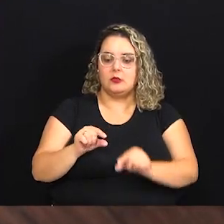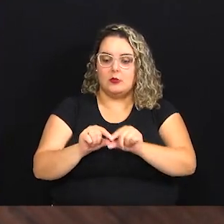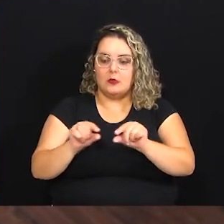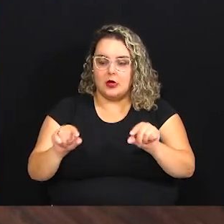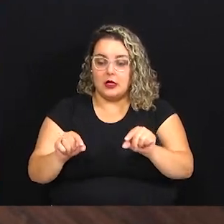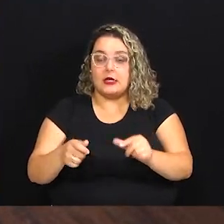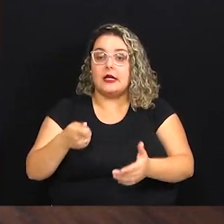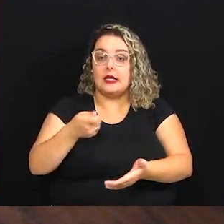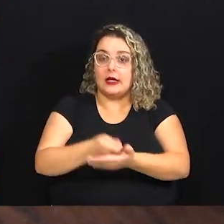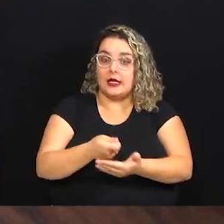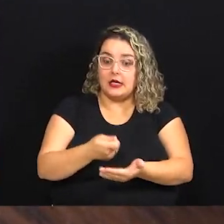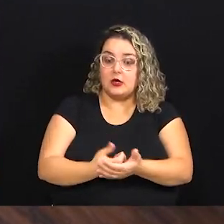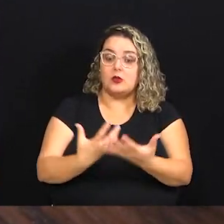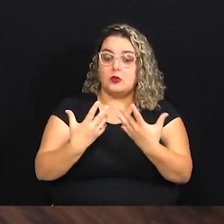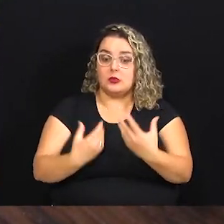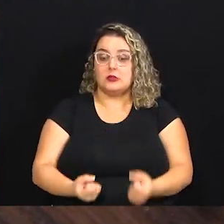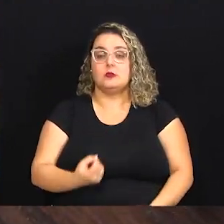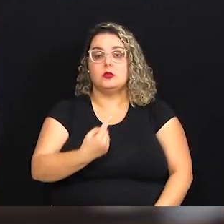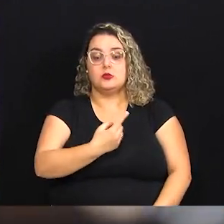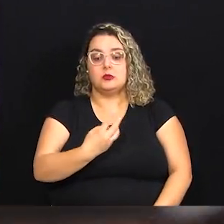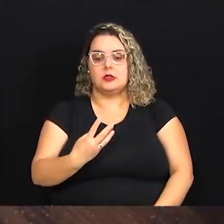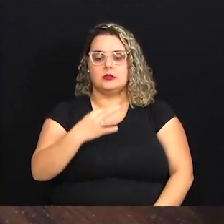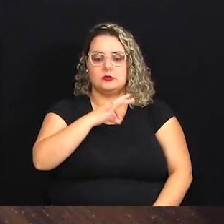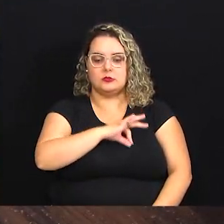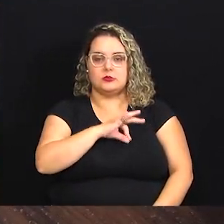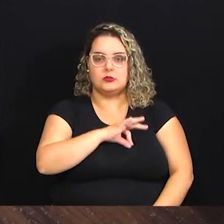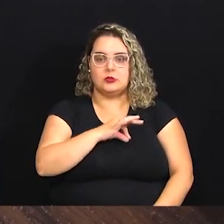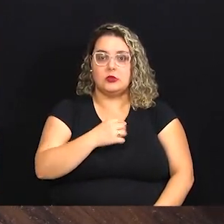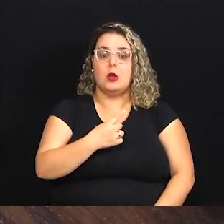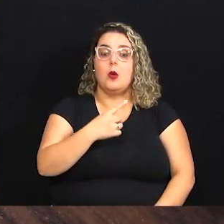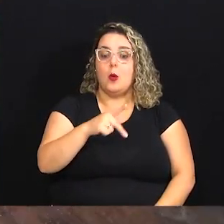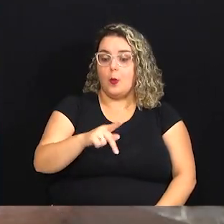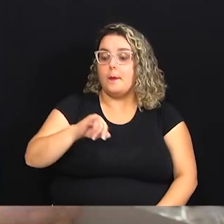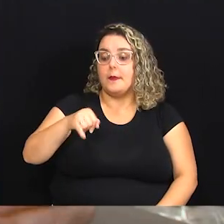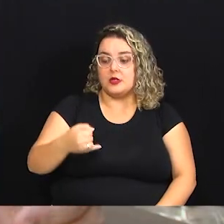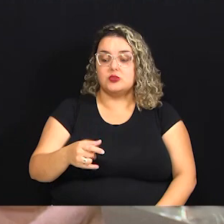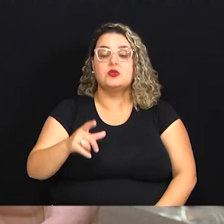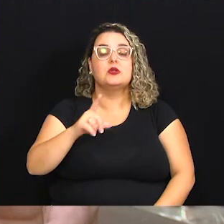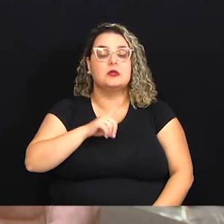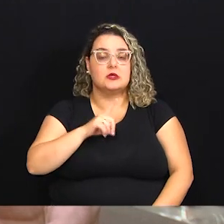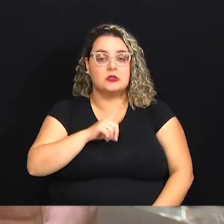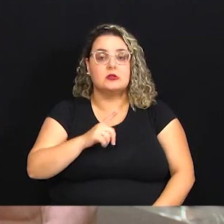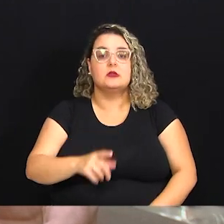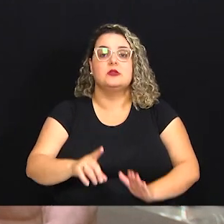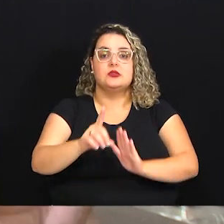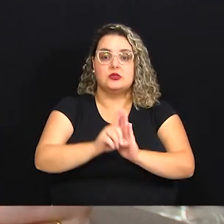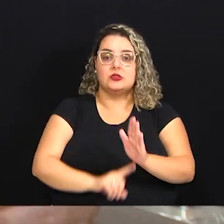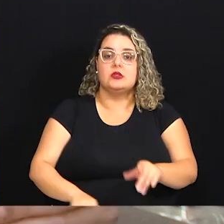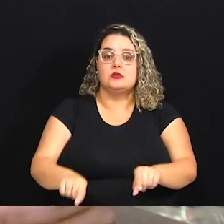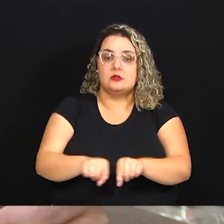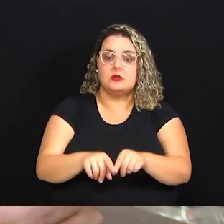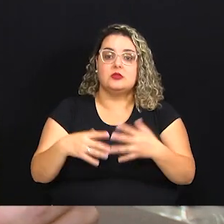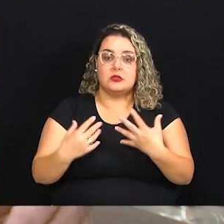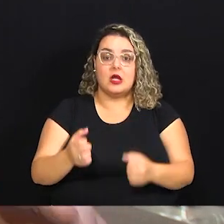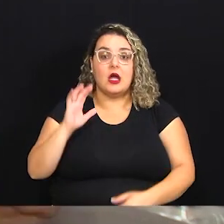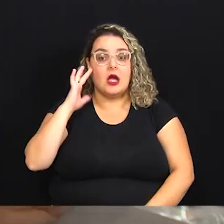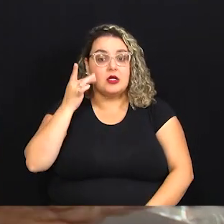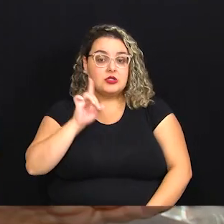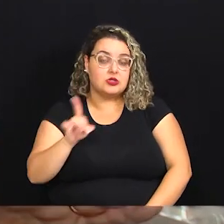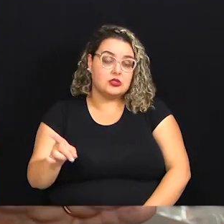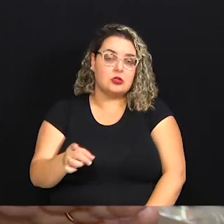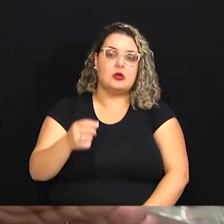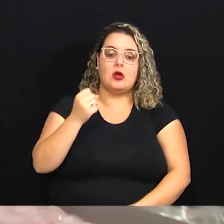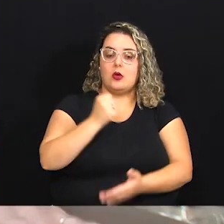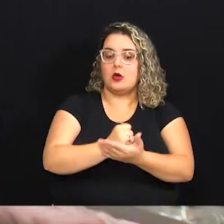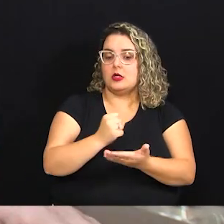uma cláusula que garanta o recebimento do 13º, então o PJ também tem direito a receber. Muita gente acha que não, né? Pelo fato